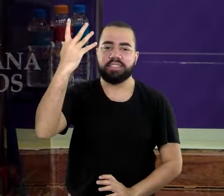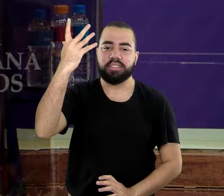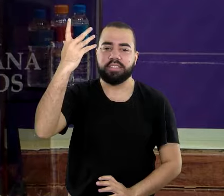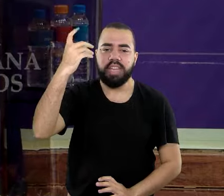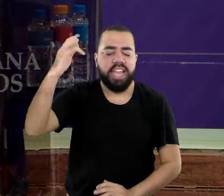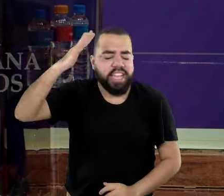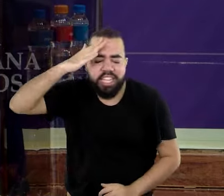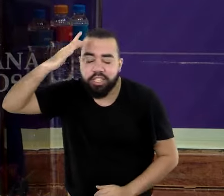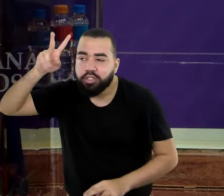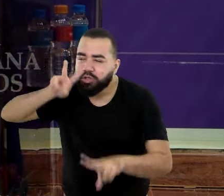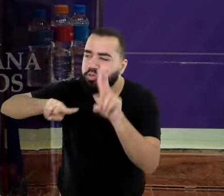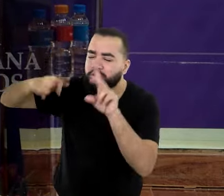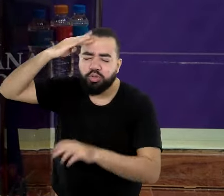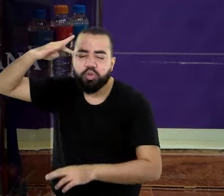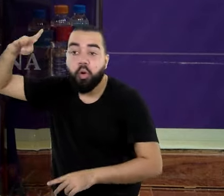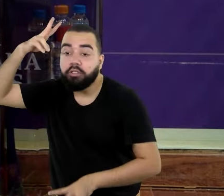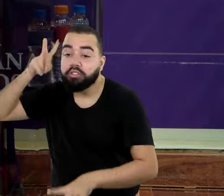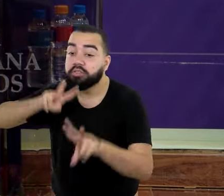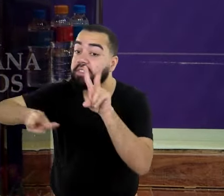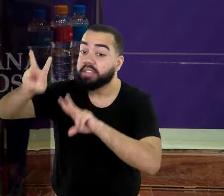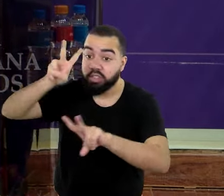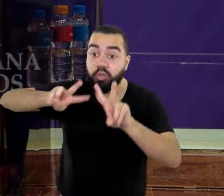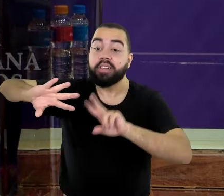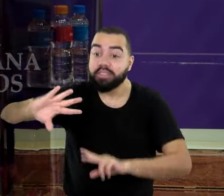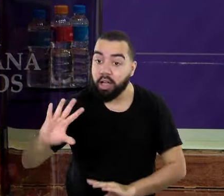Ele dá sonho e visões.